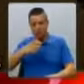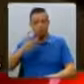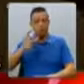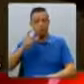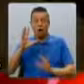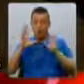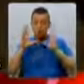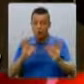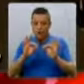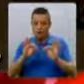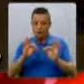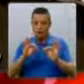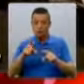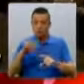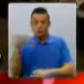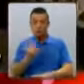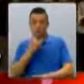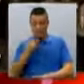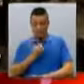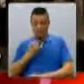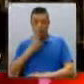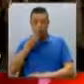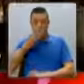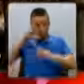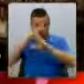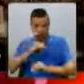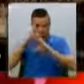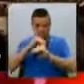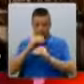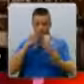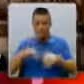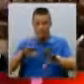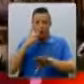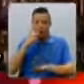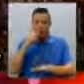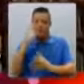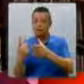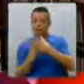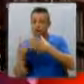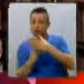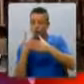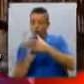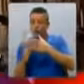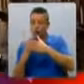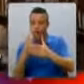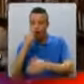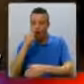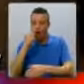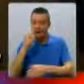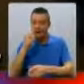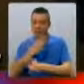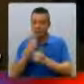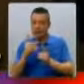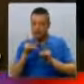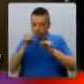diz que não sabe a identidade deste homem, acredita que é um homem isolado que queria atentar contra